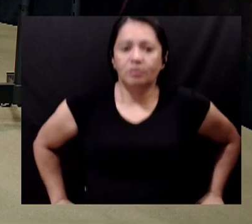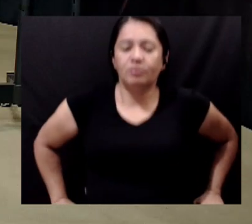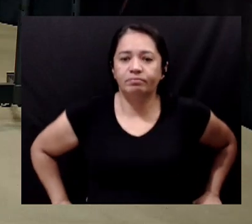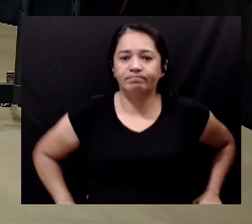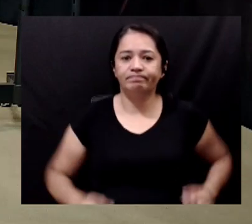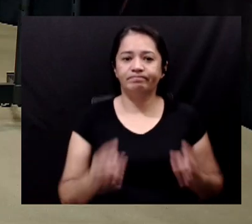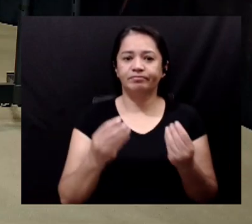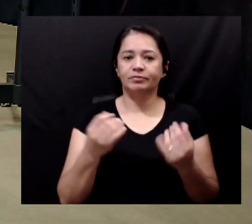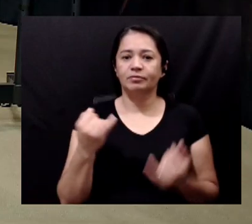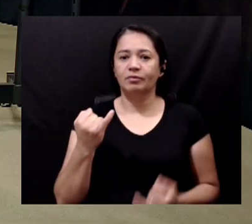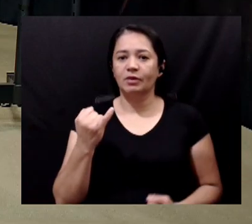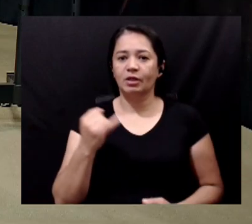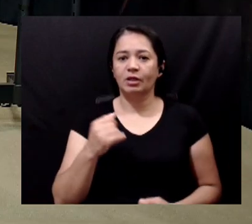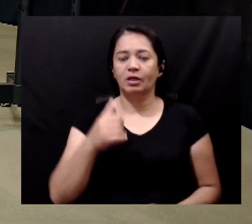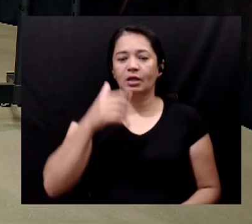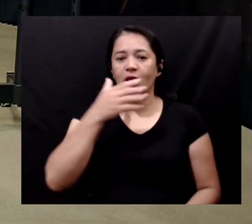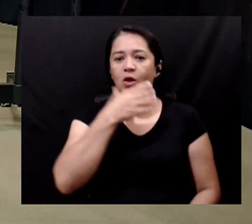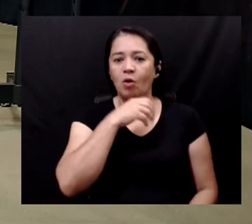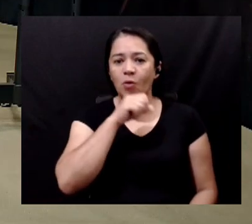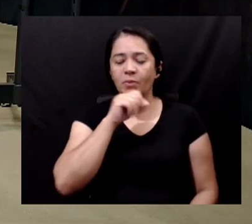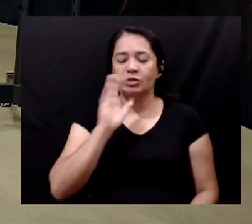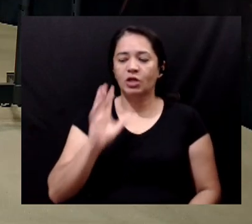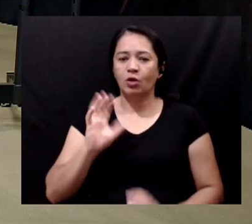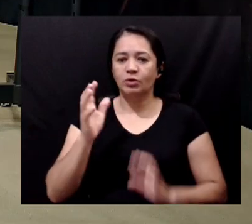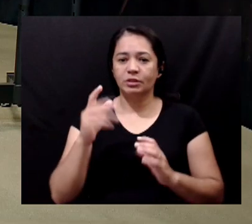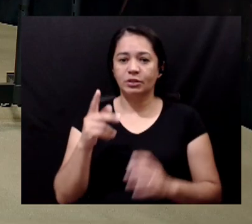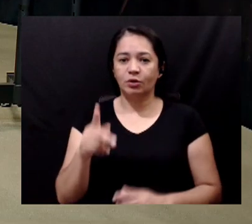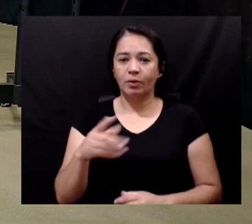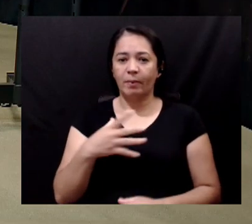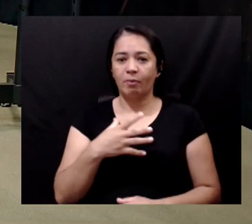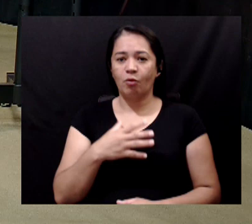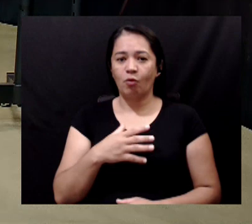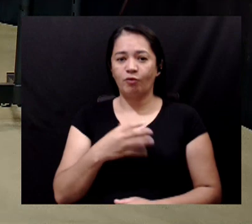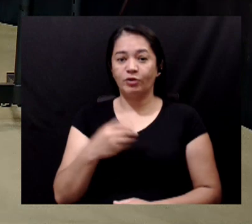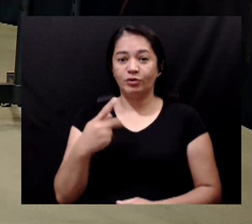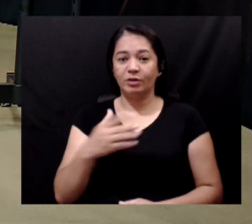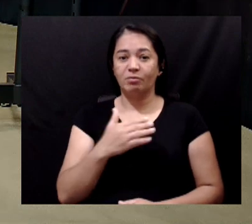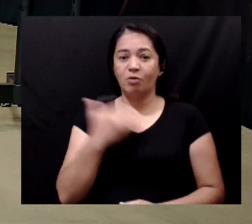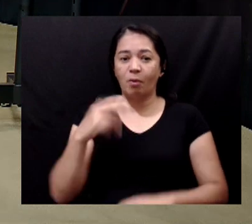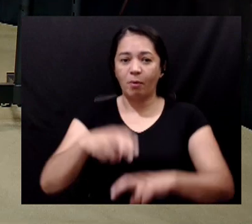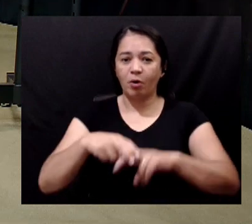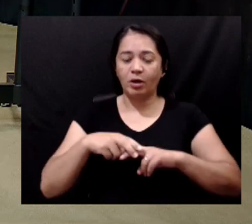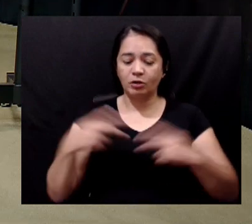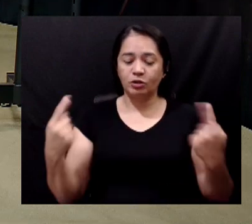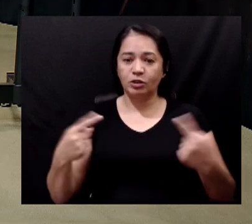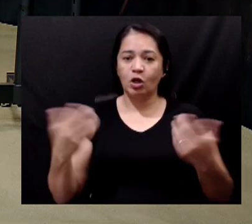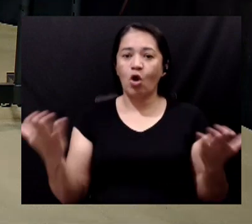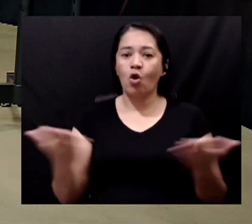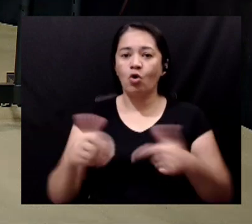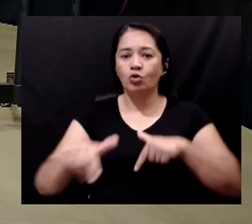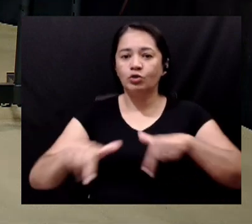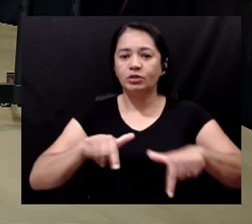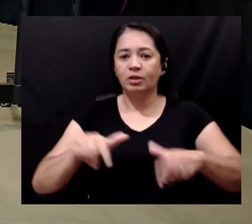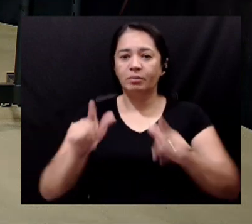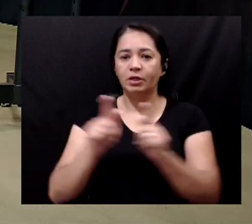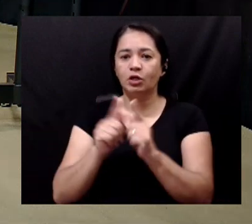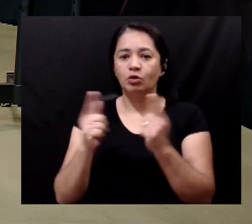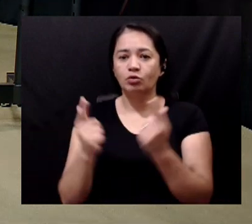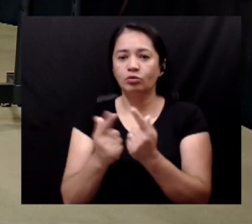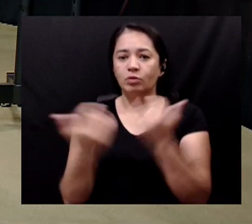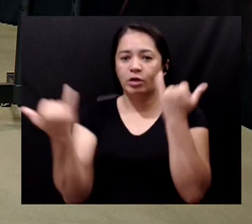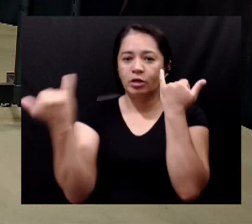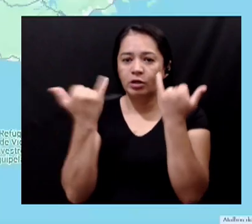passou por essa situação da perda de um filho por conta de desafios e hoje trabalha com uma equipe trazendo informações e